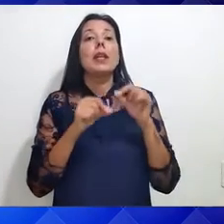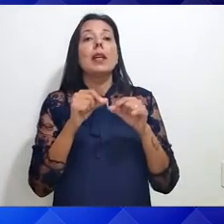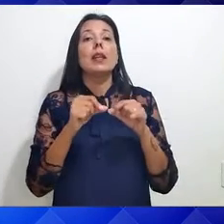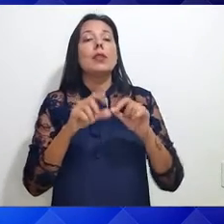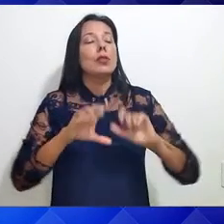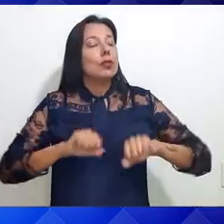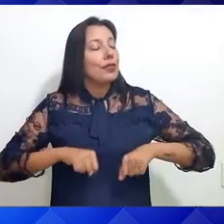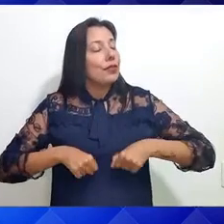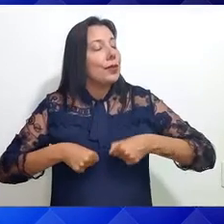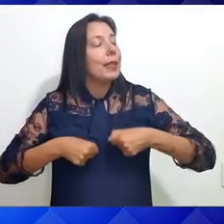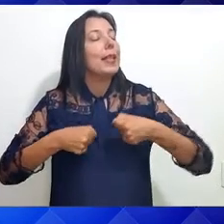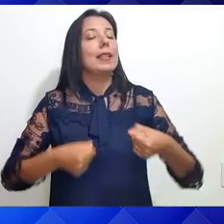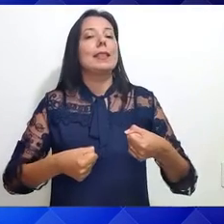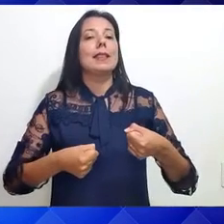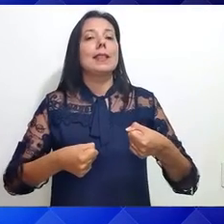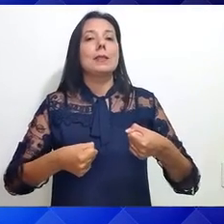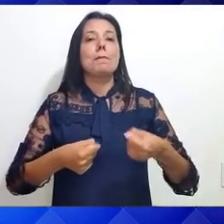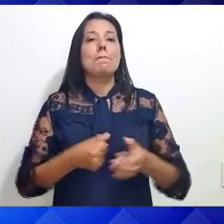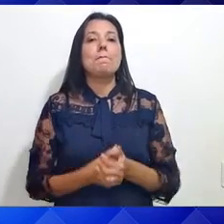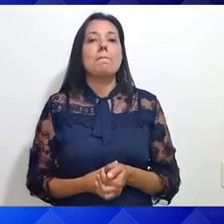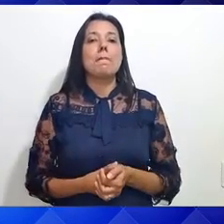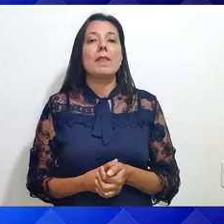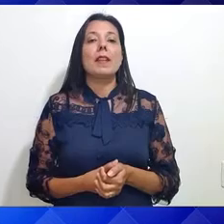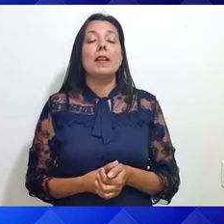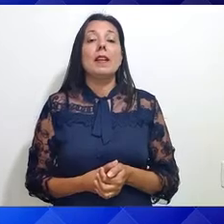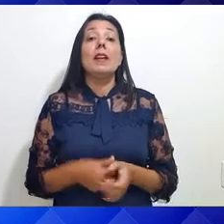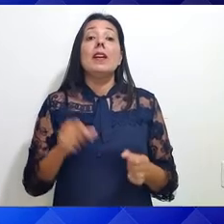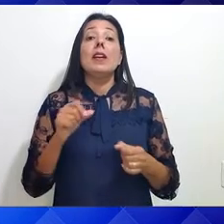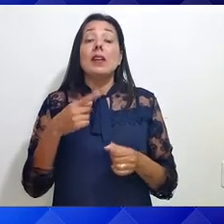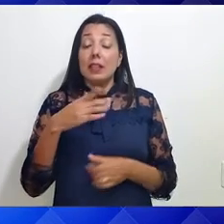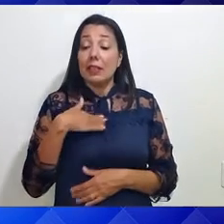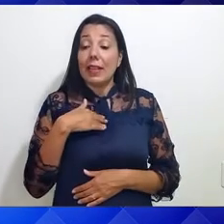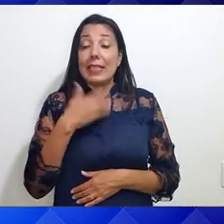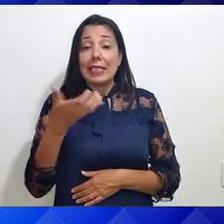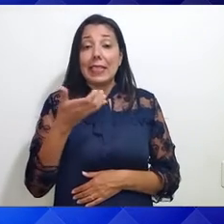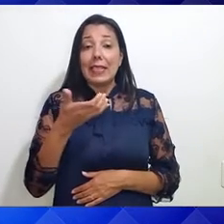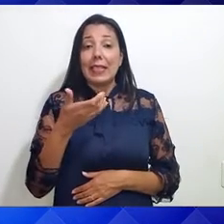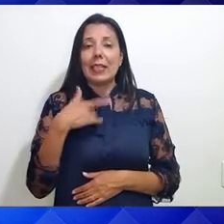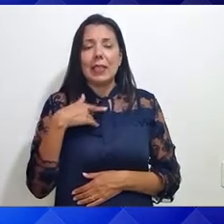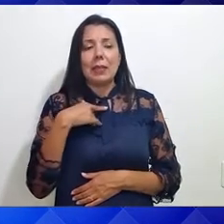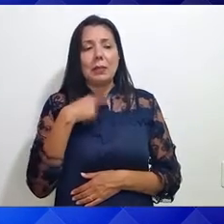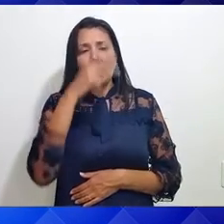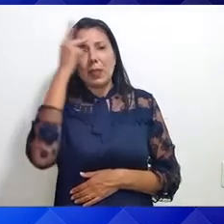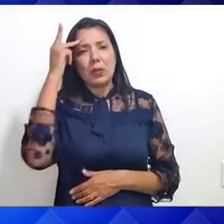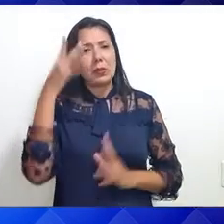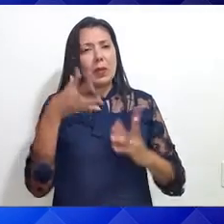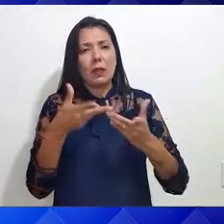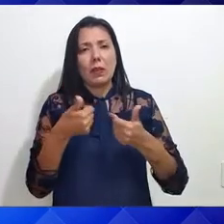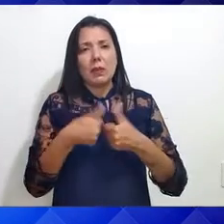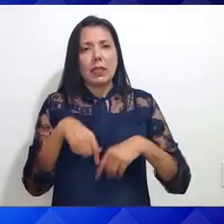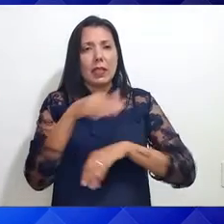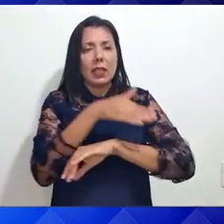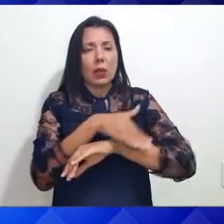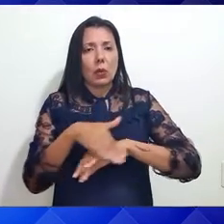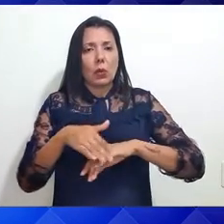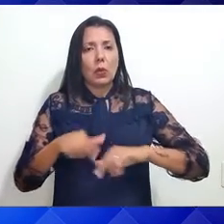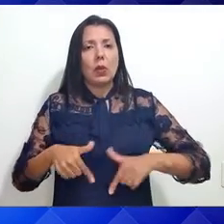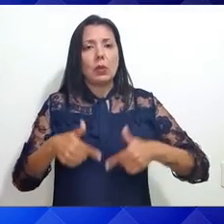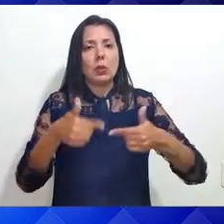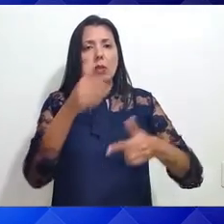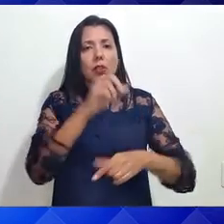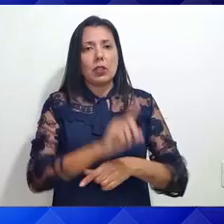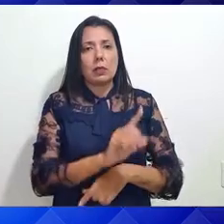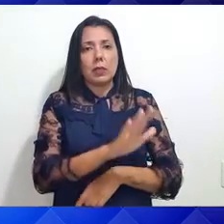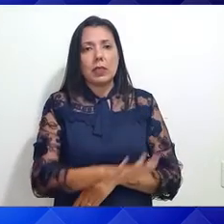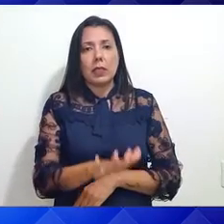Bem, é isso aí, né? Obrigado, Mônica, Thelma, Ana. E eu tenho que agradecer também a Vivi e